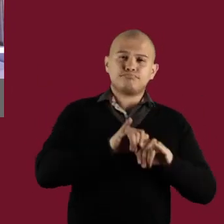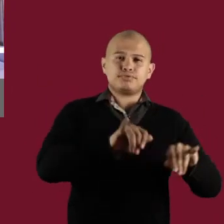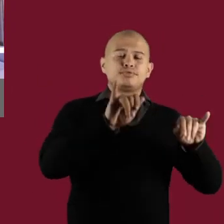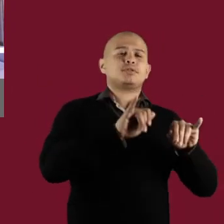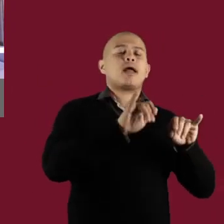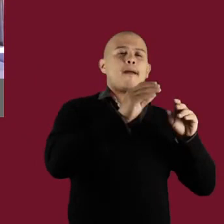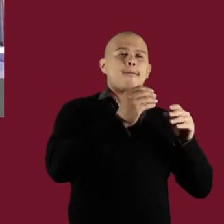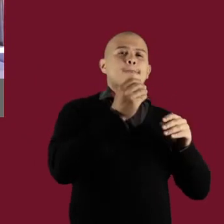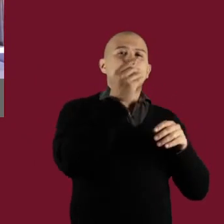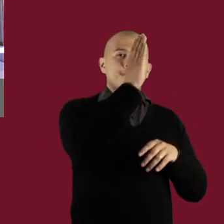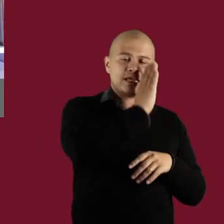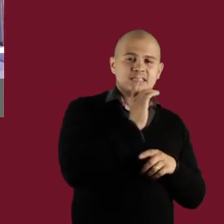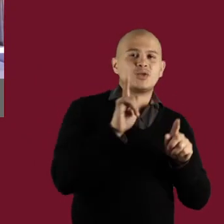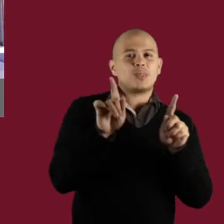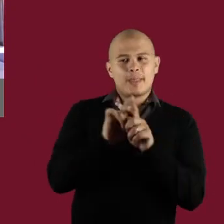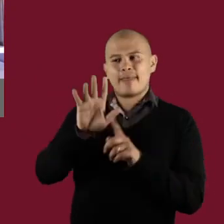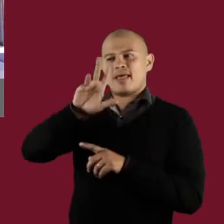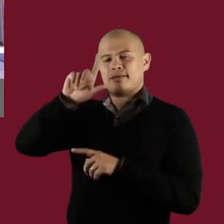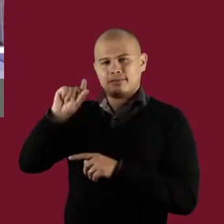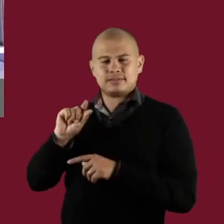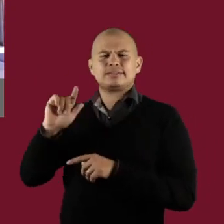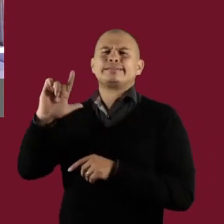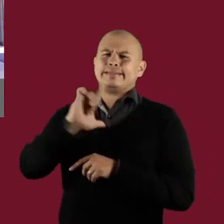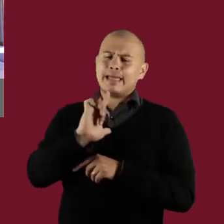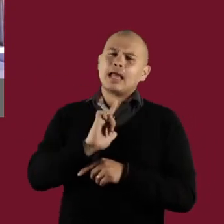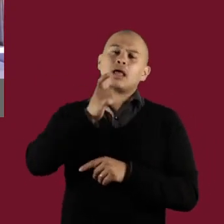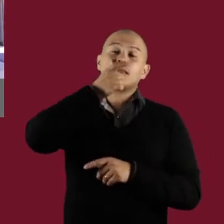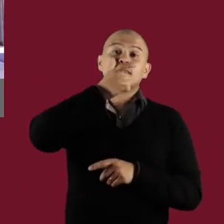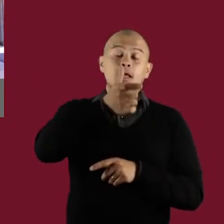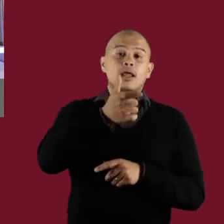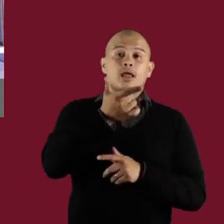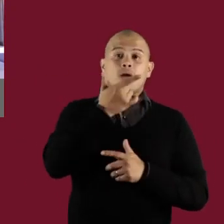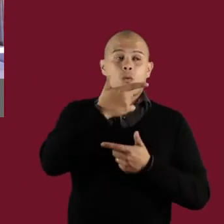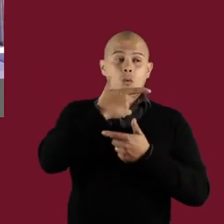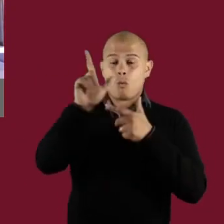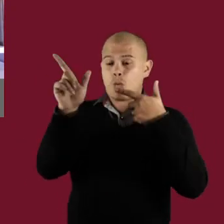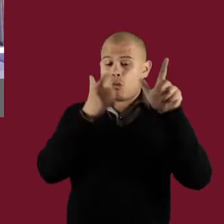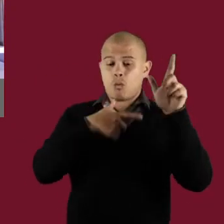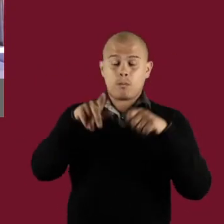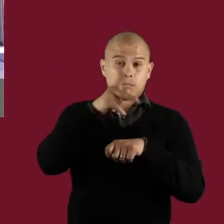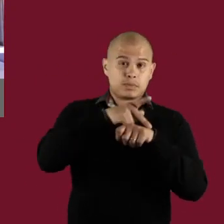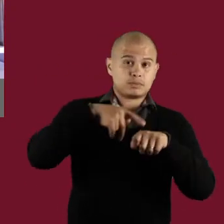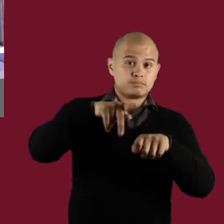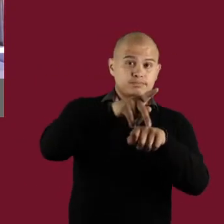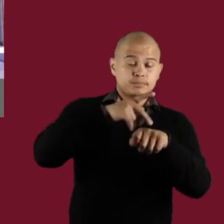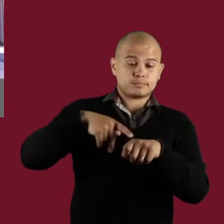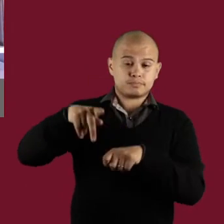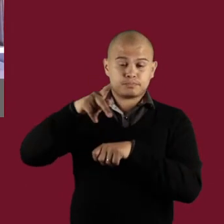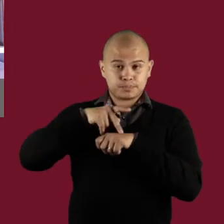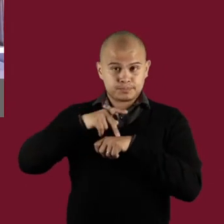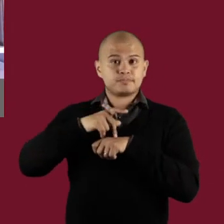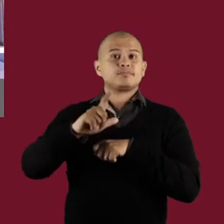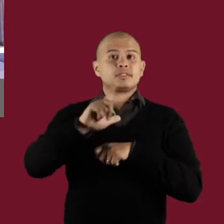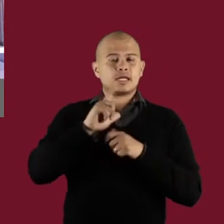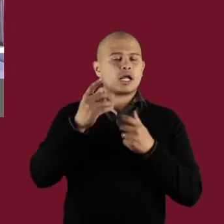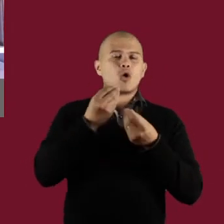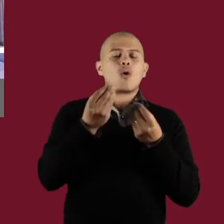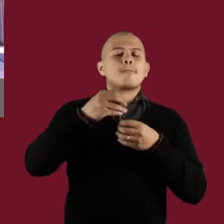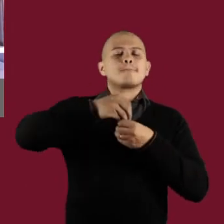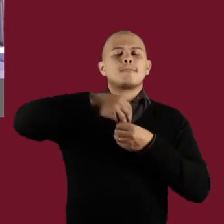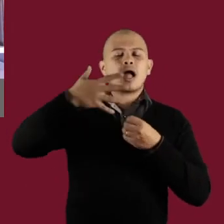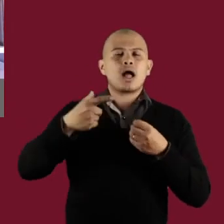Este interesse existe, sim, por parte do Brasil, da África, portanto, nos nossos países e na